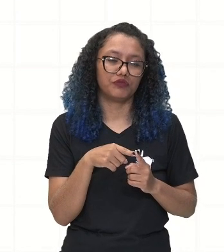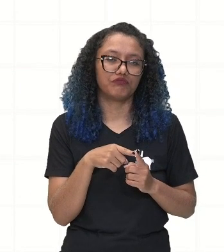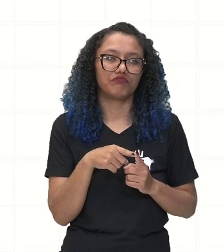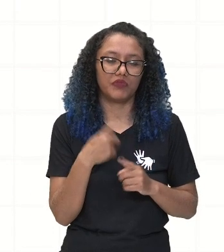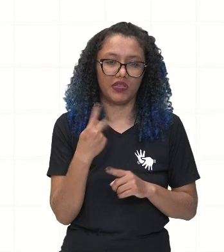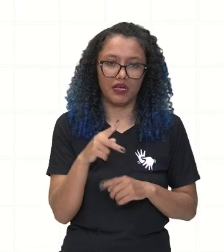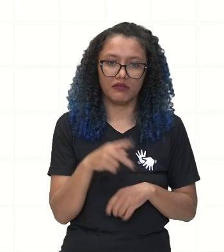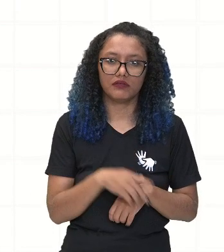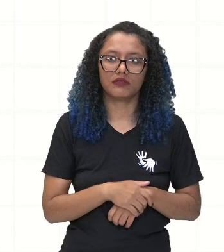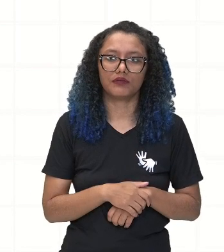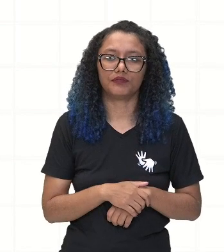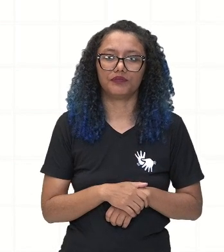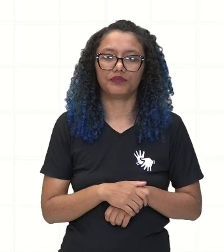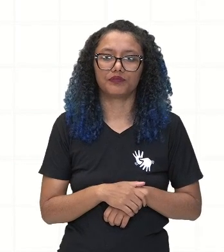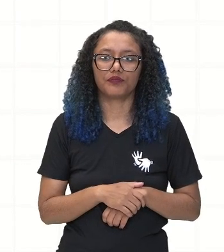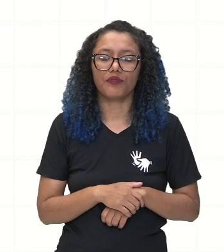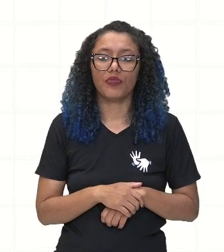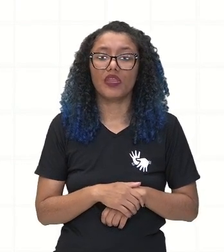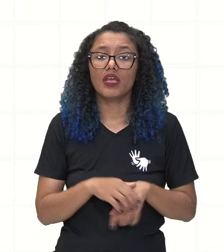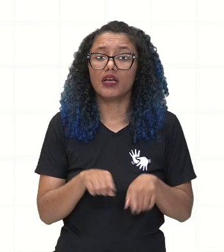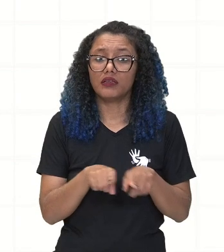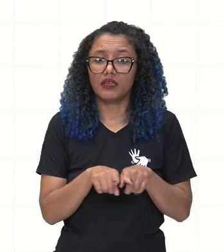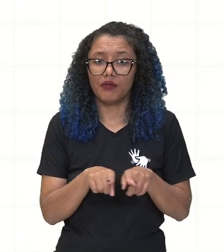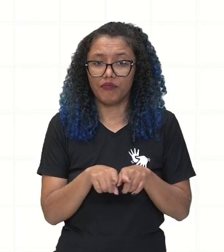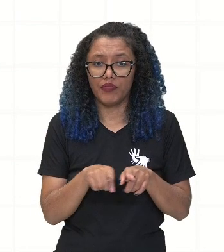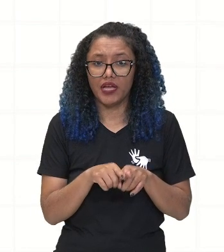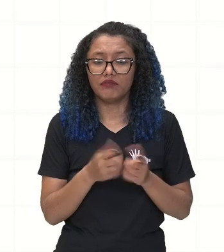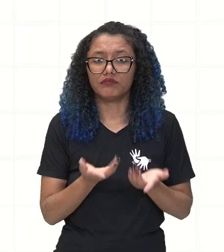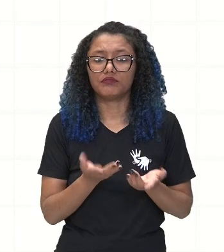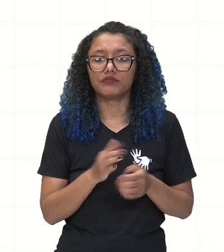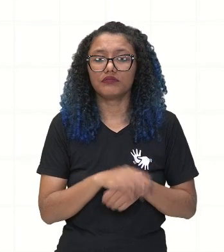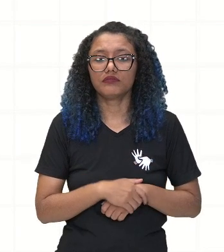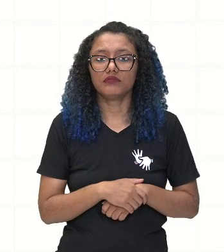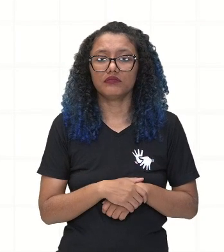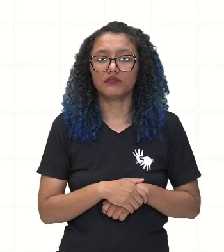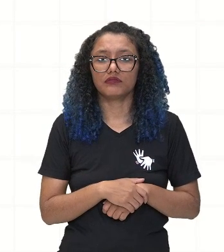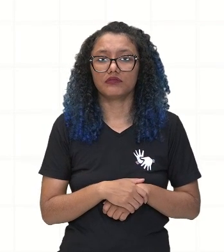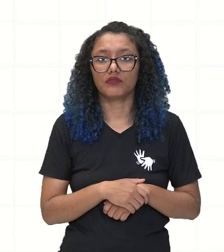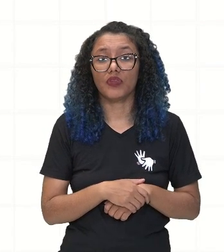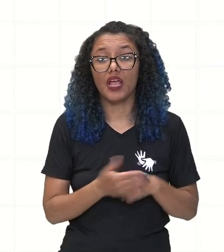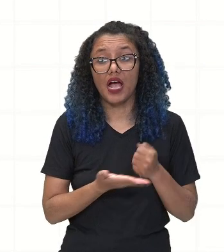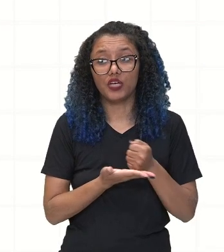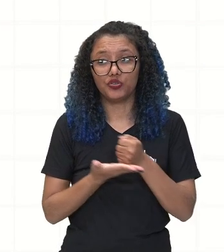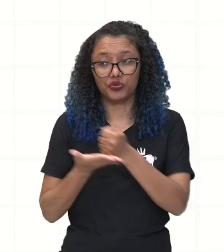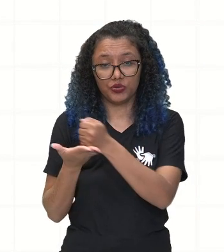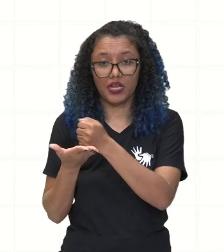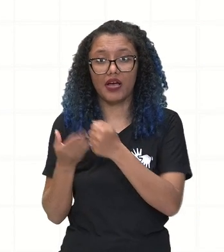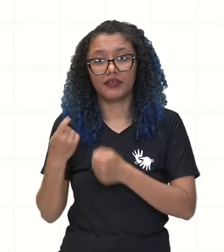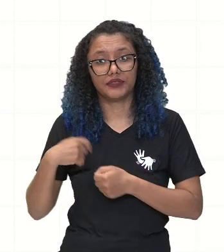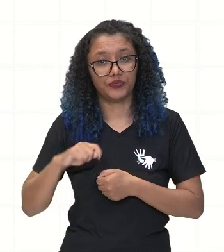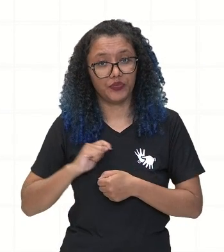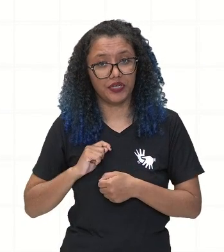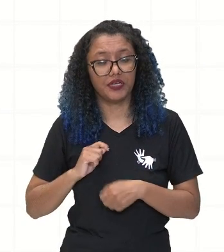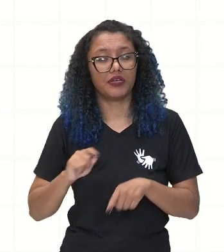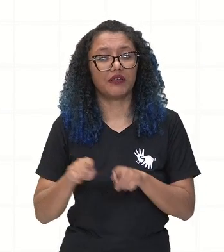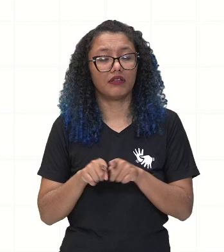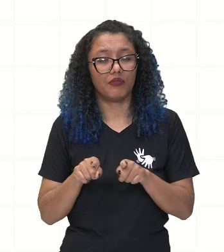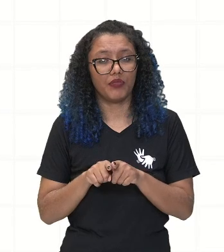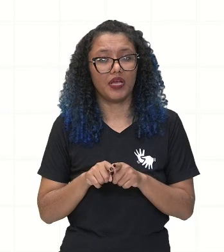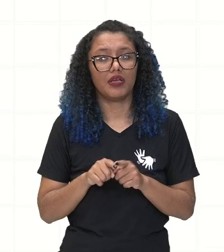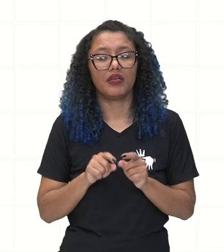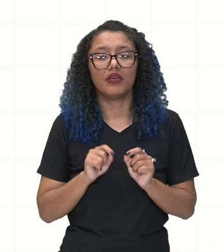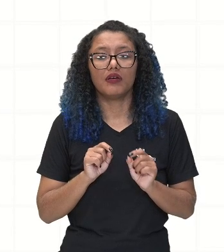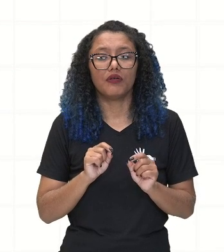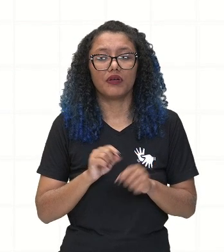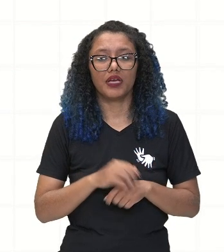pela conversão, eles também auxiliavam a metrópole a manter seus interesses e sua autoridade sobre